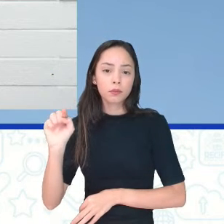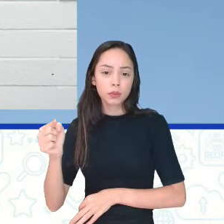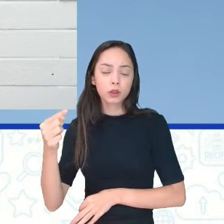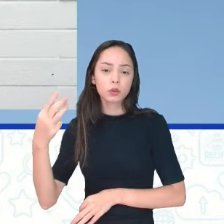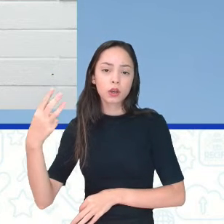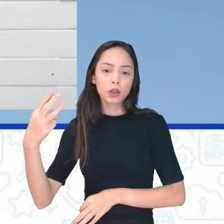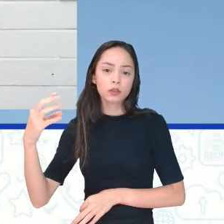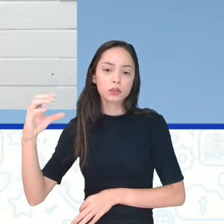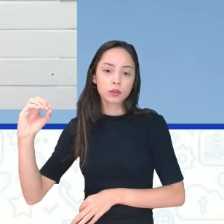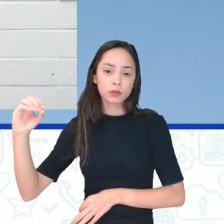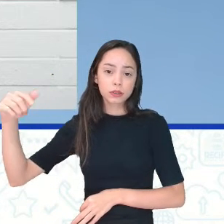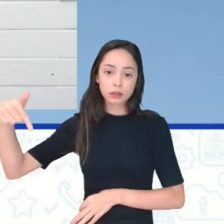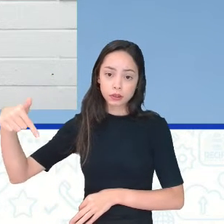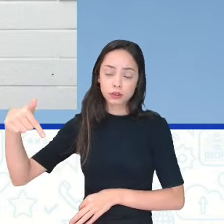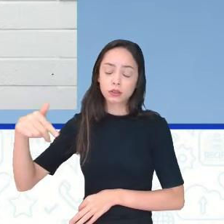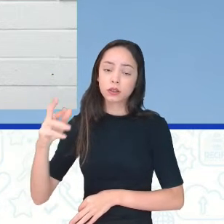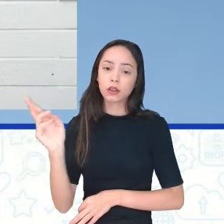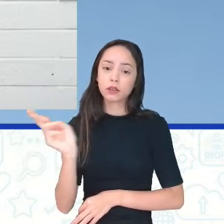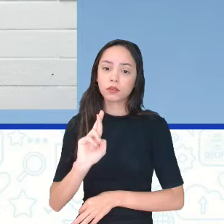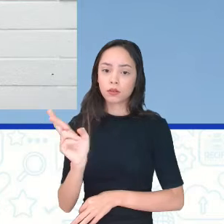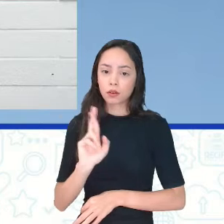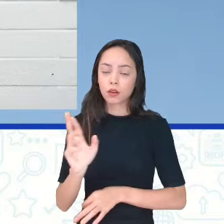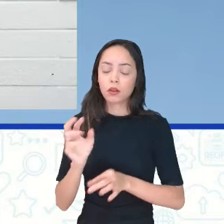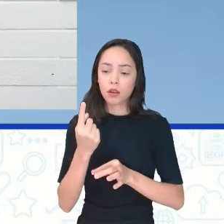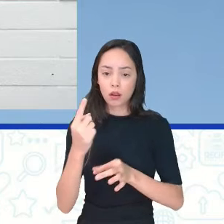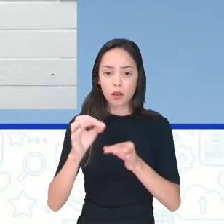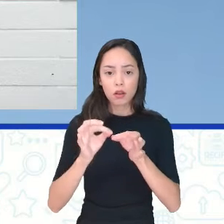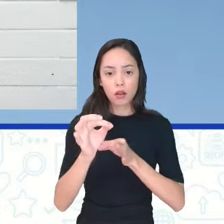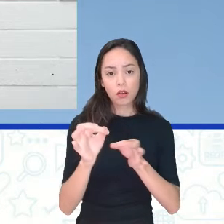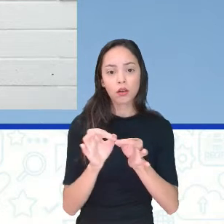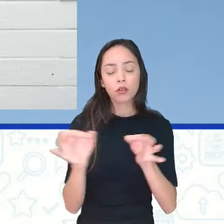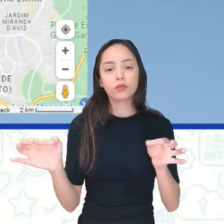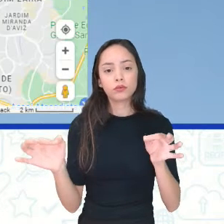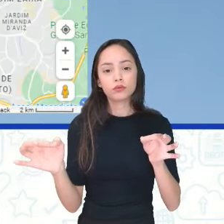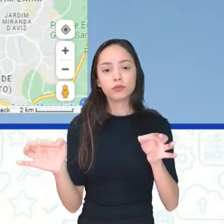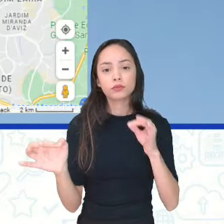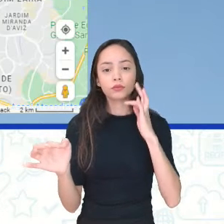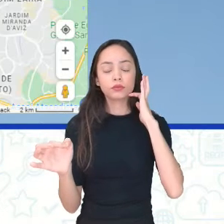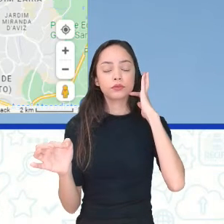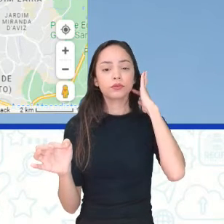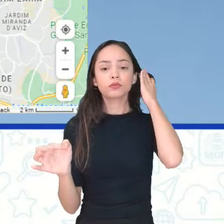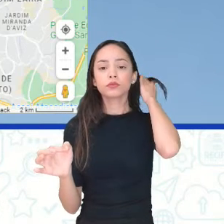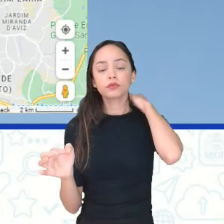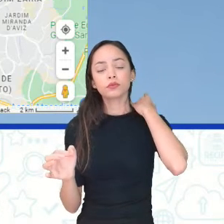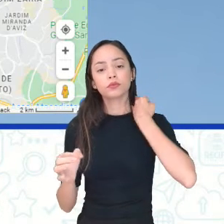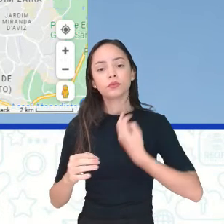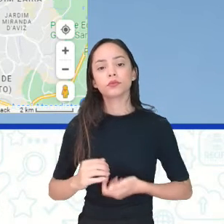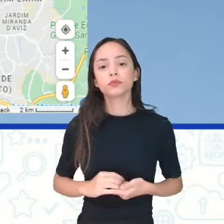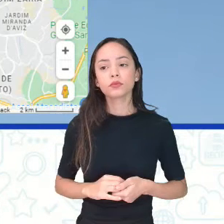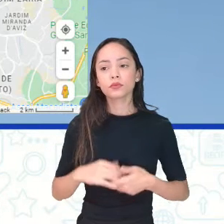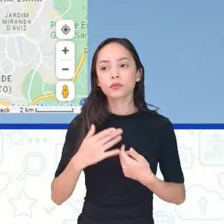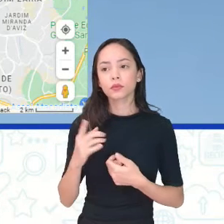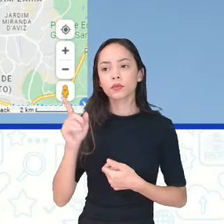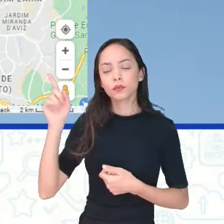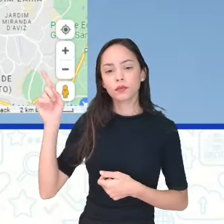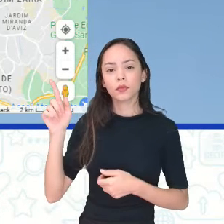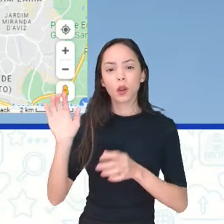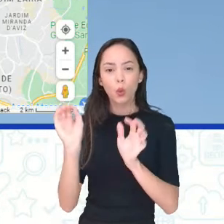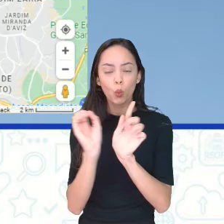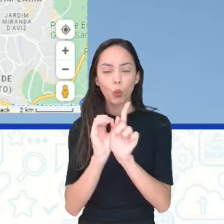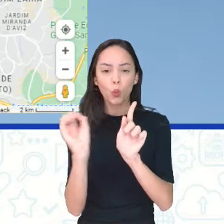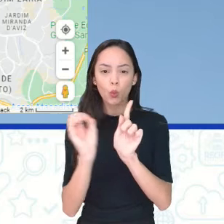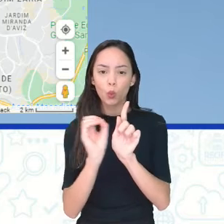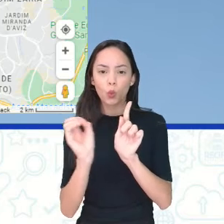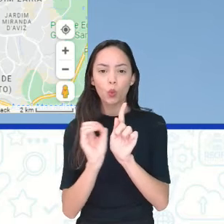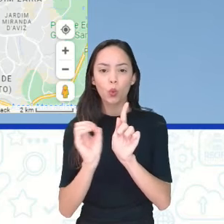3.307 pelo metro quadrado. E aí eu coloquei aqui no Google Maps, né,